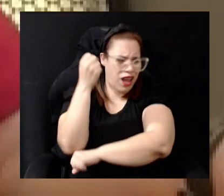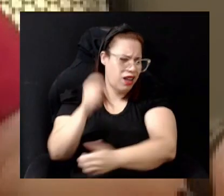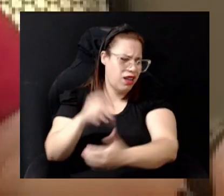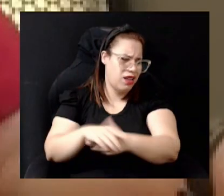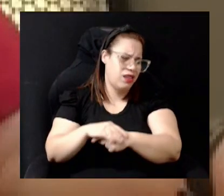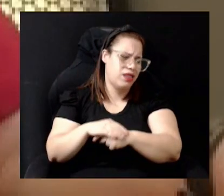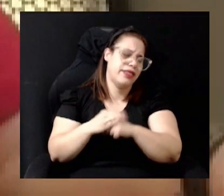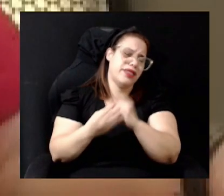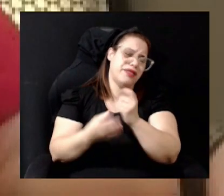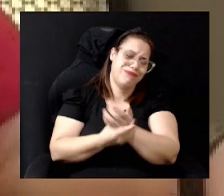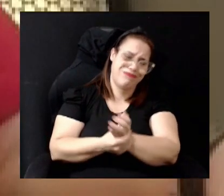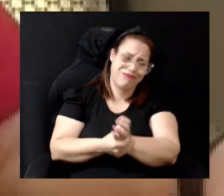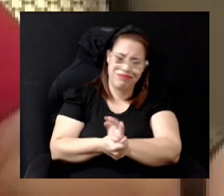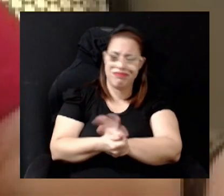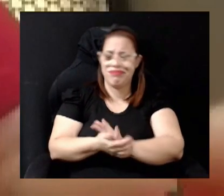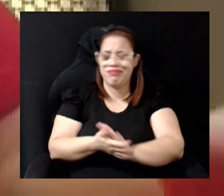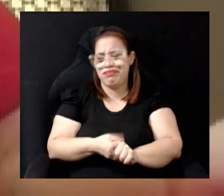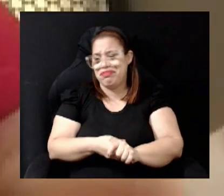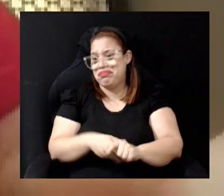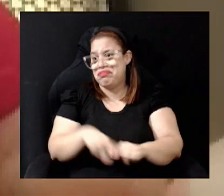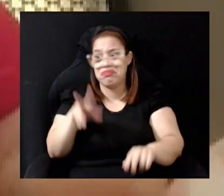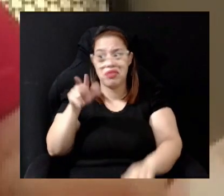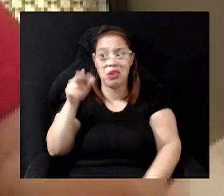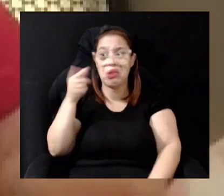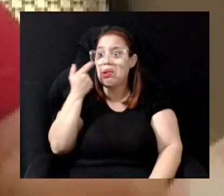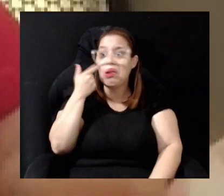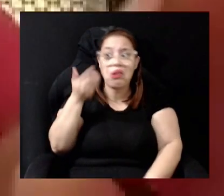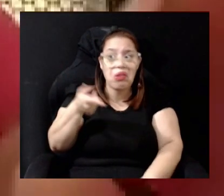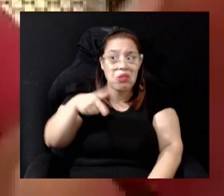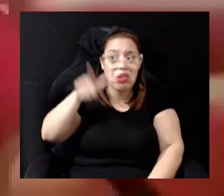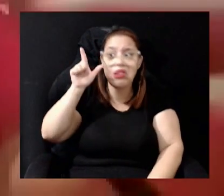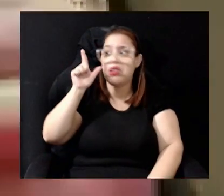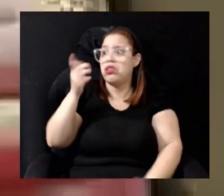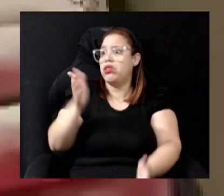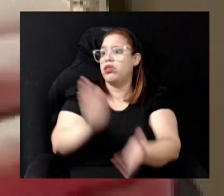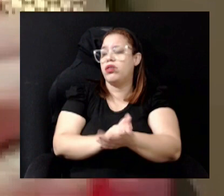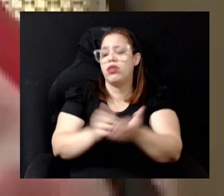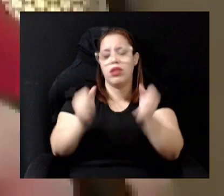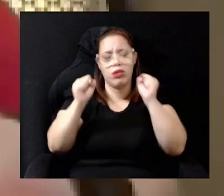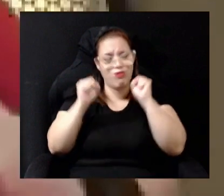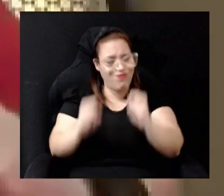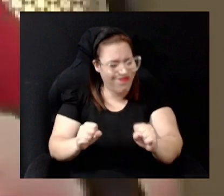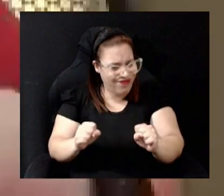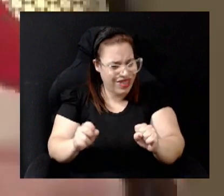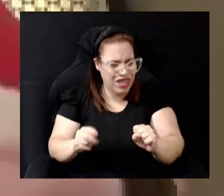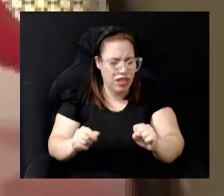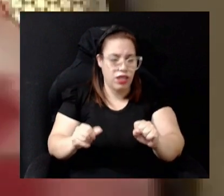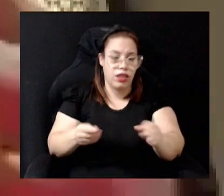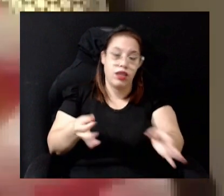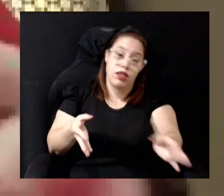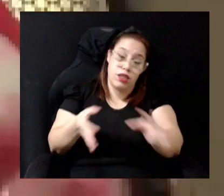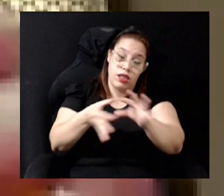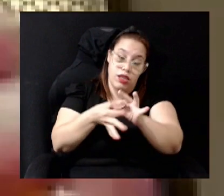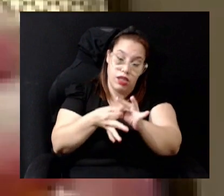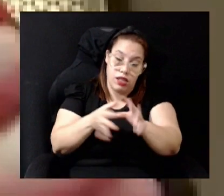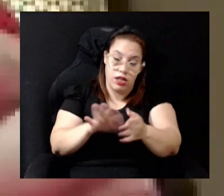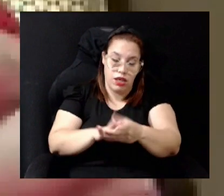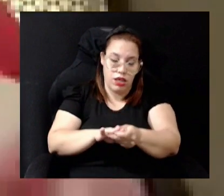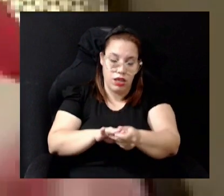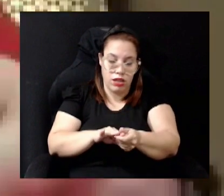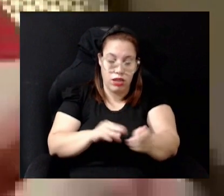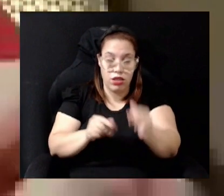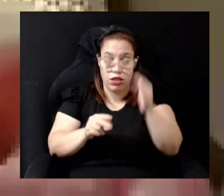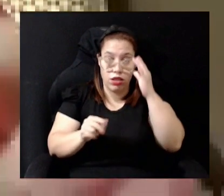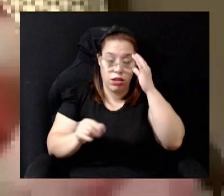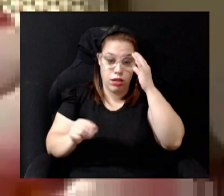devastadora, algo nunca antes visto, é possível, sim, fazer esse link, né, essa ligação com as tormentas